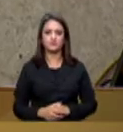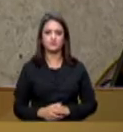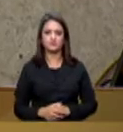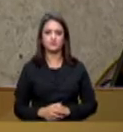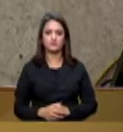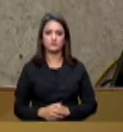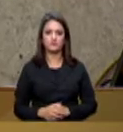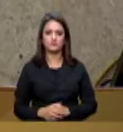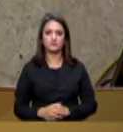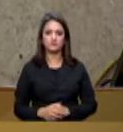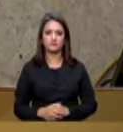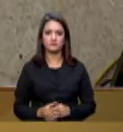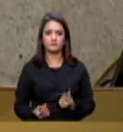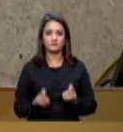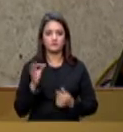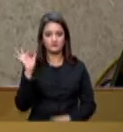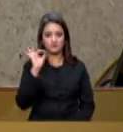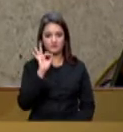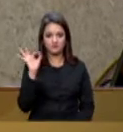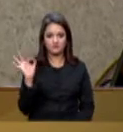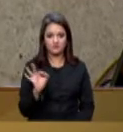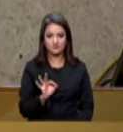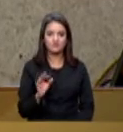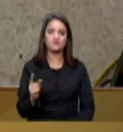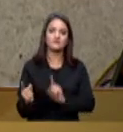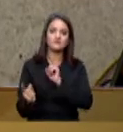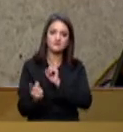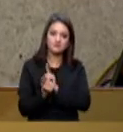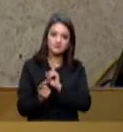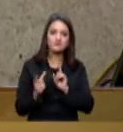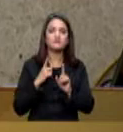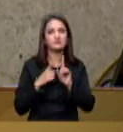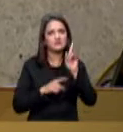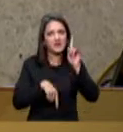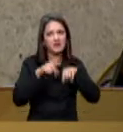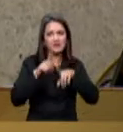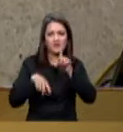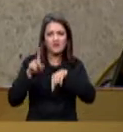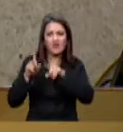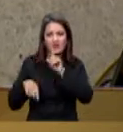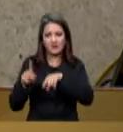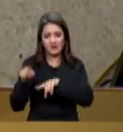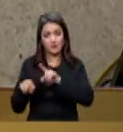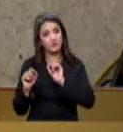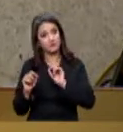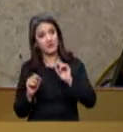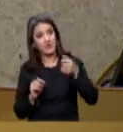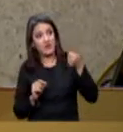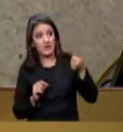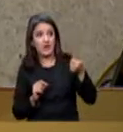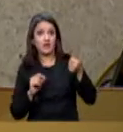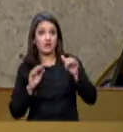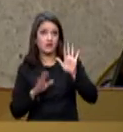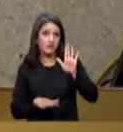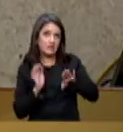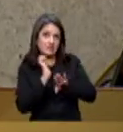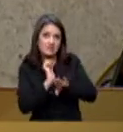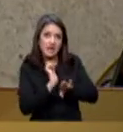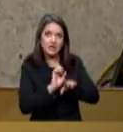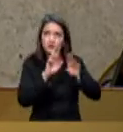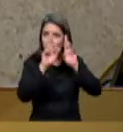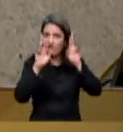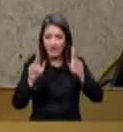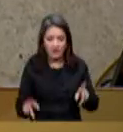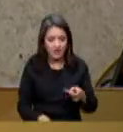As taxas de atendimento variam consideravelmente. A, entre estados da federação;